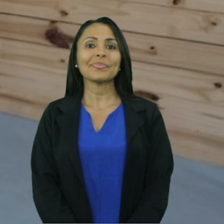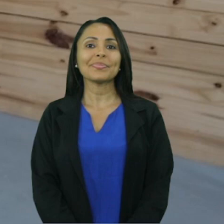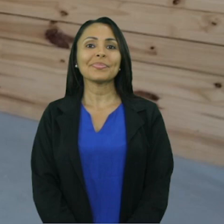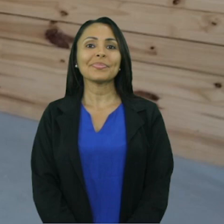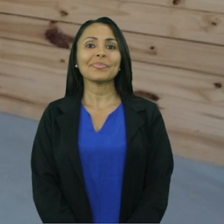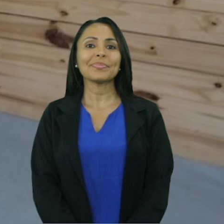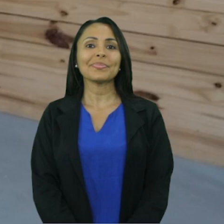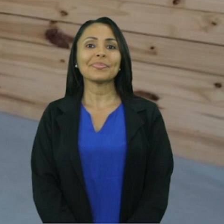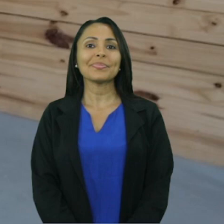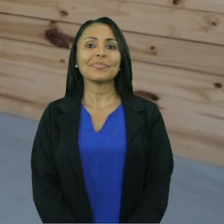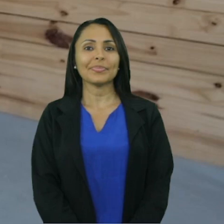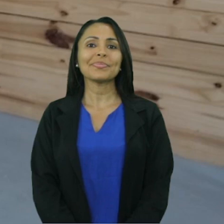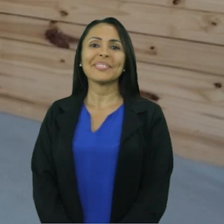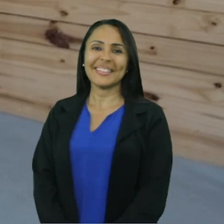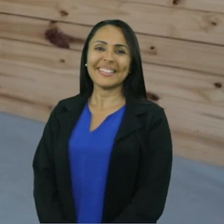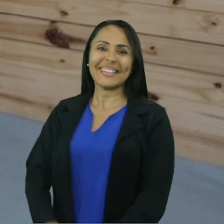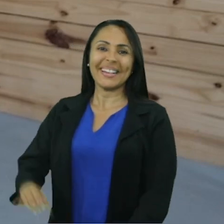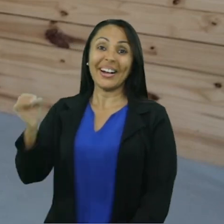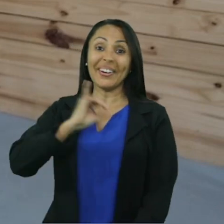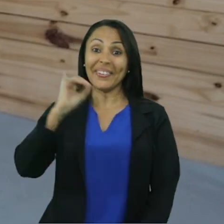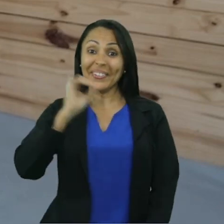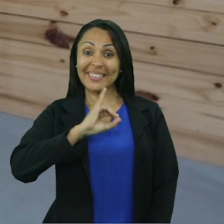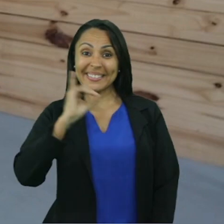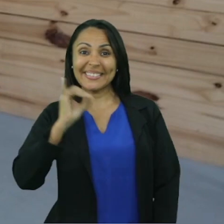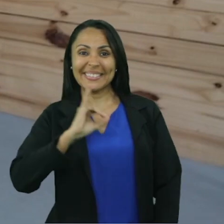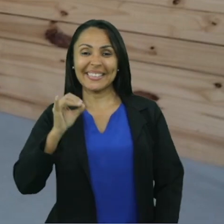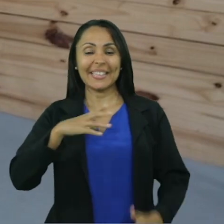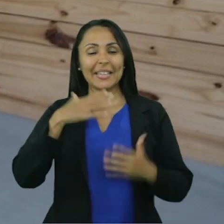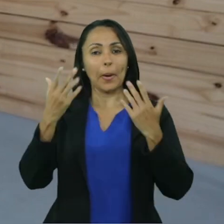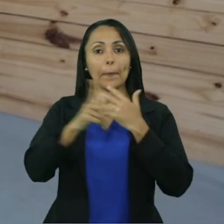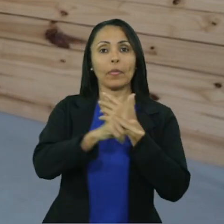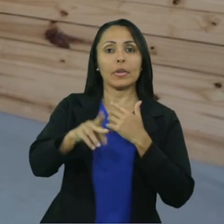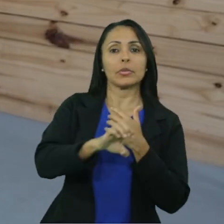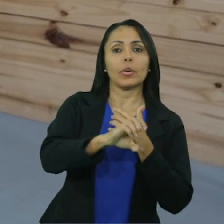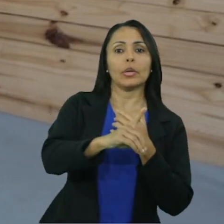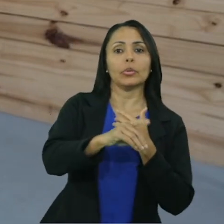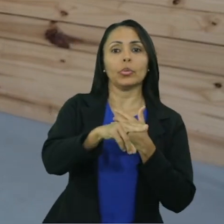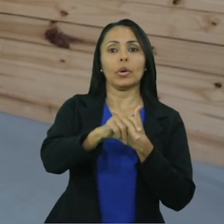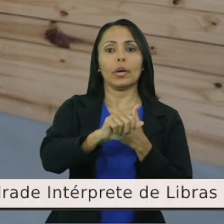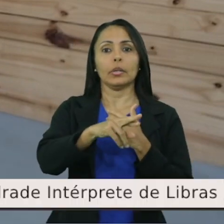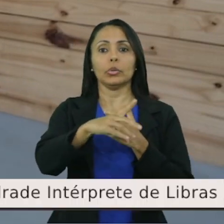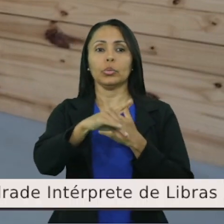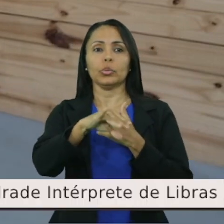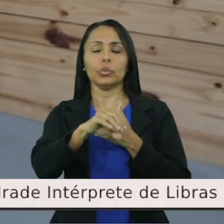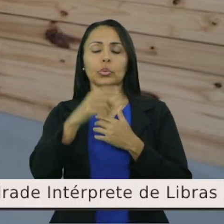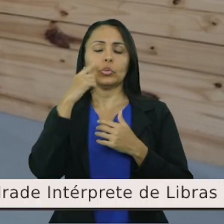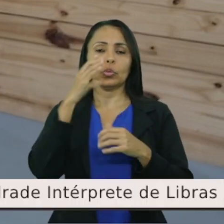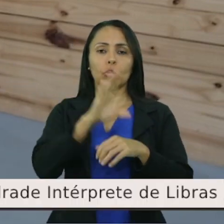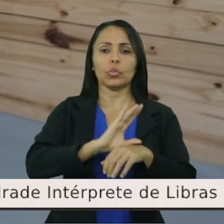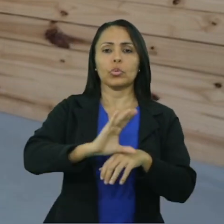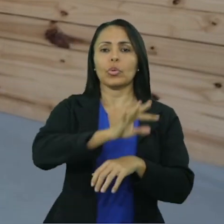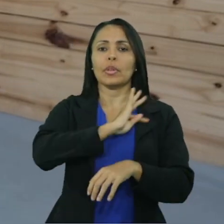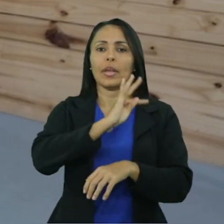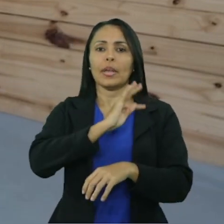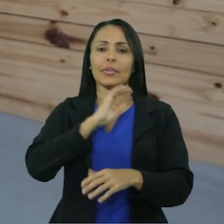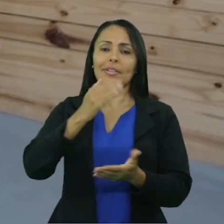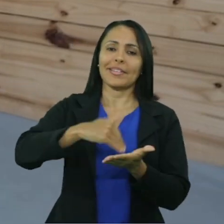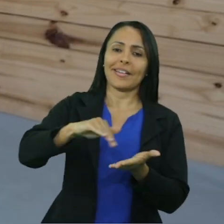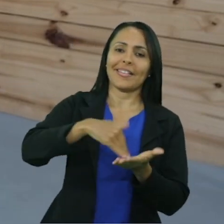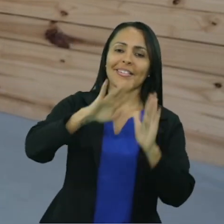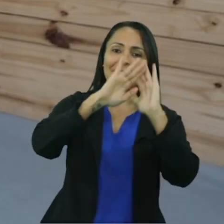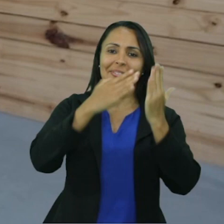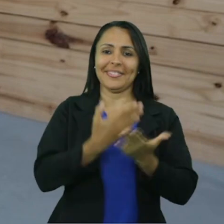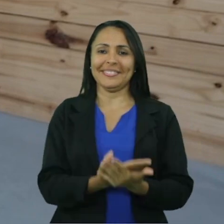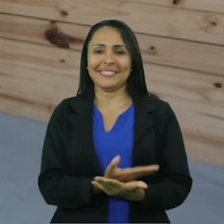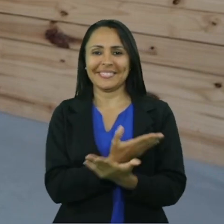há uma janela de libras. Olá, sou o professor Eduardo Santana, do curso técnico em Secretaria